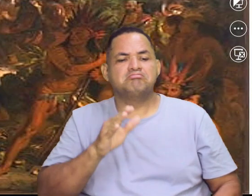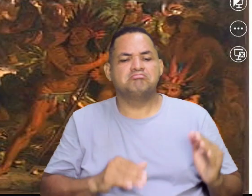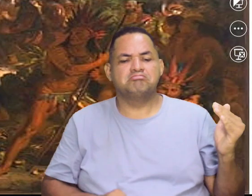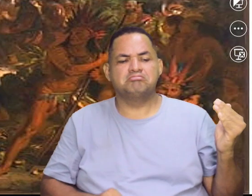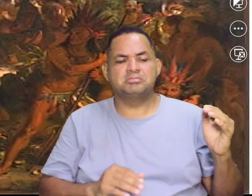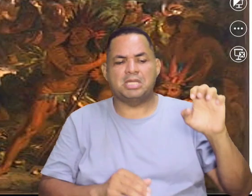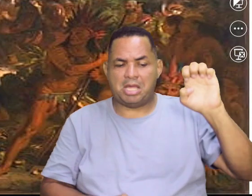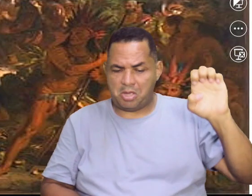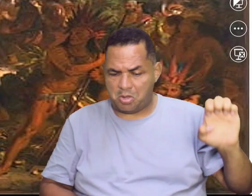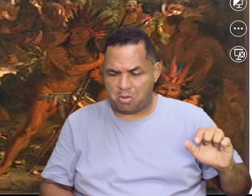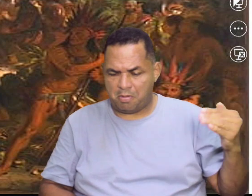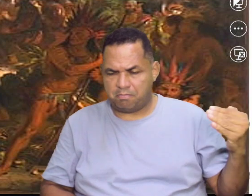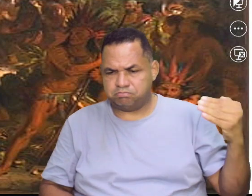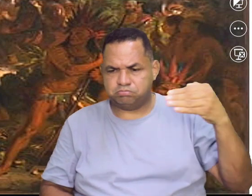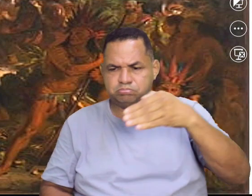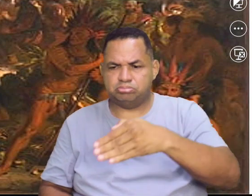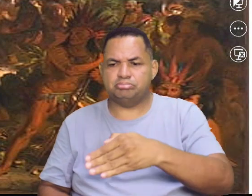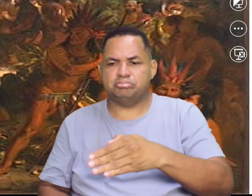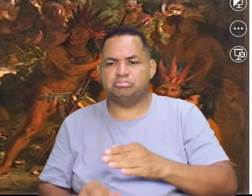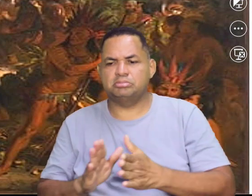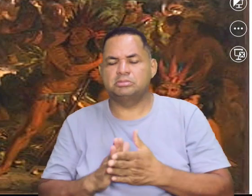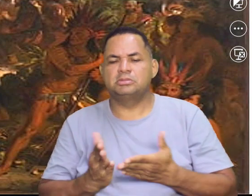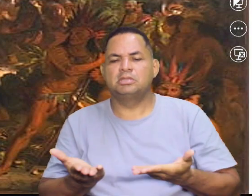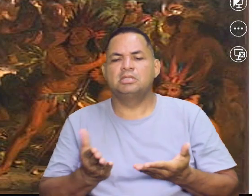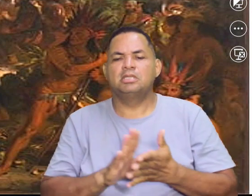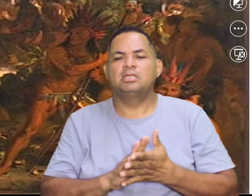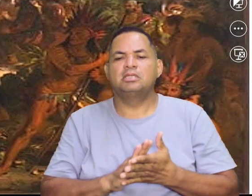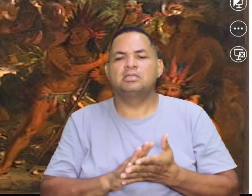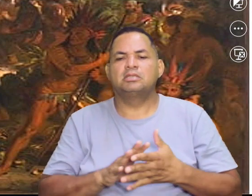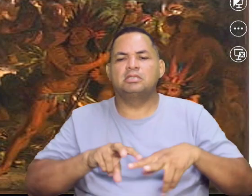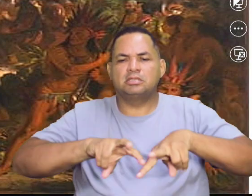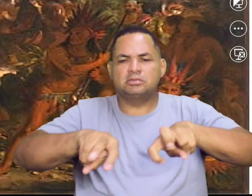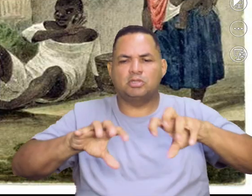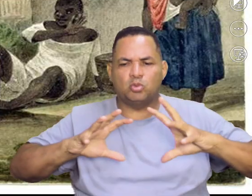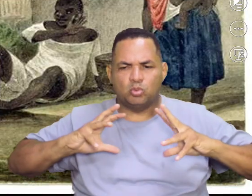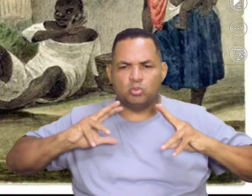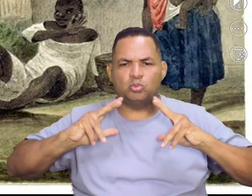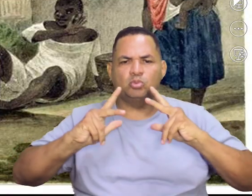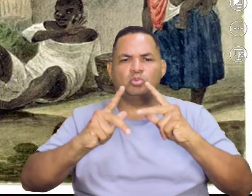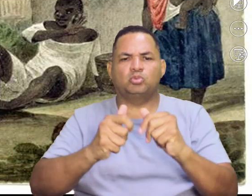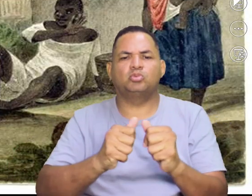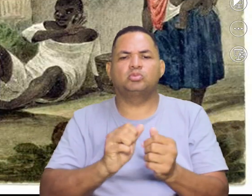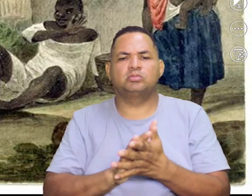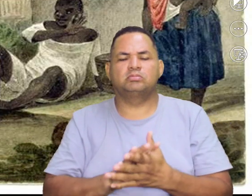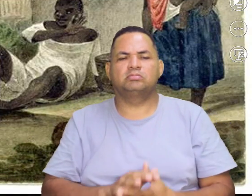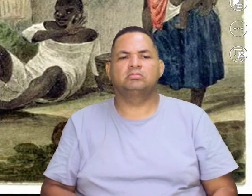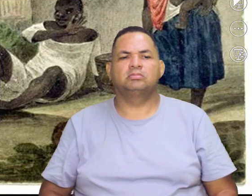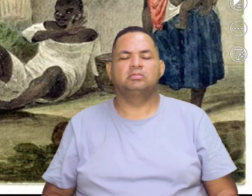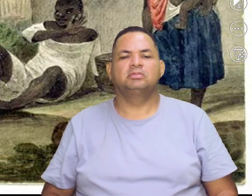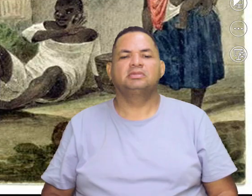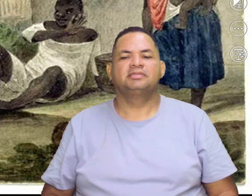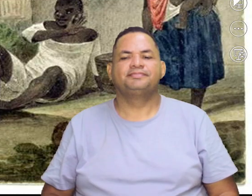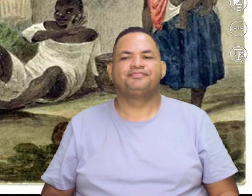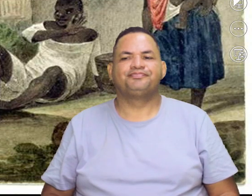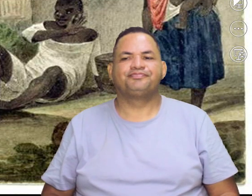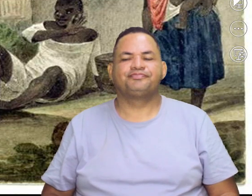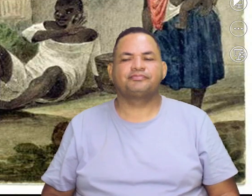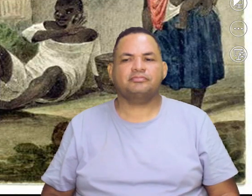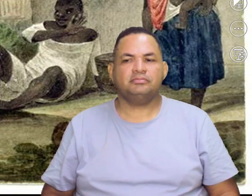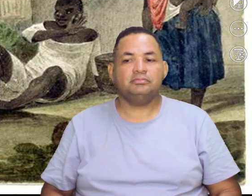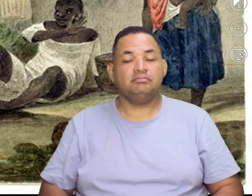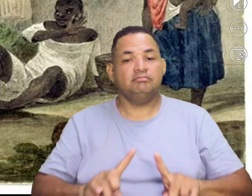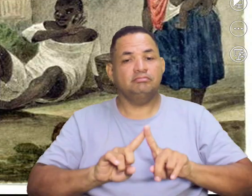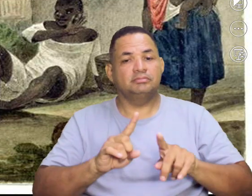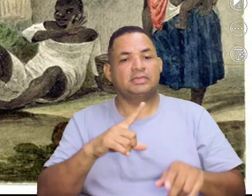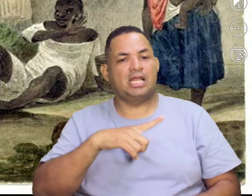e colonize e explore todas as riquezas desse continente. E aí, apesar da